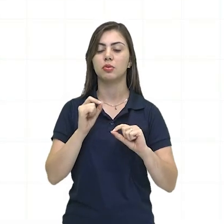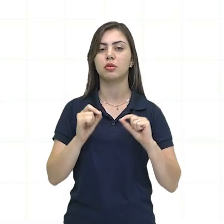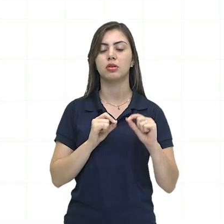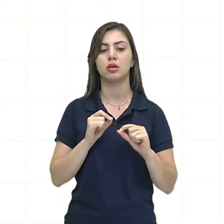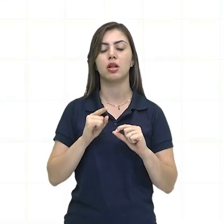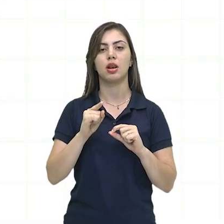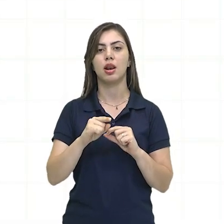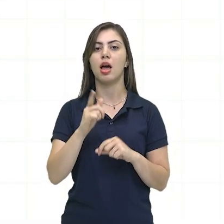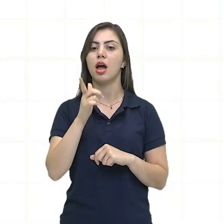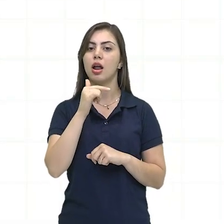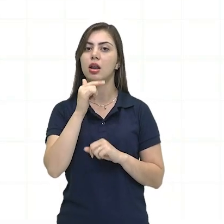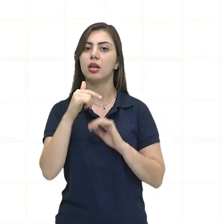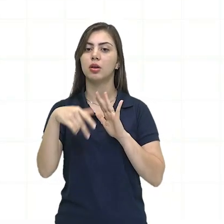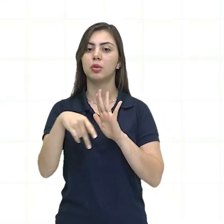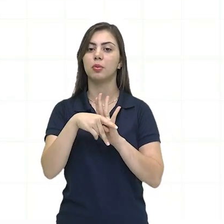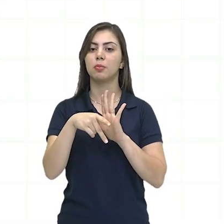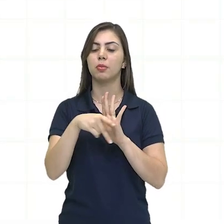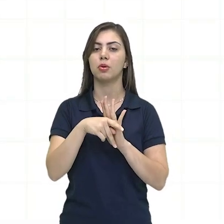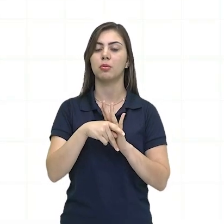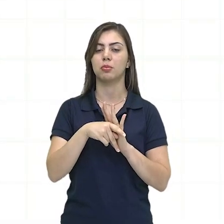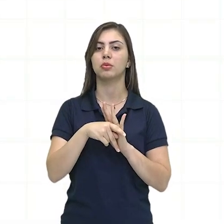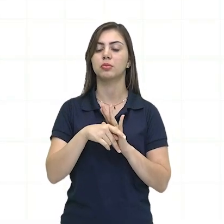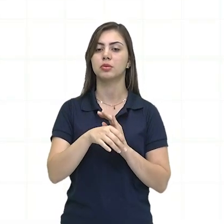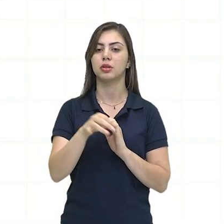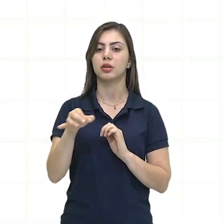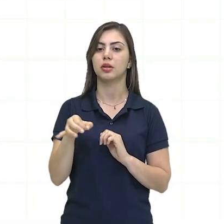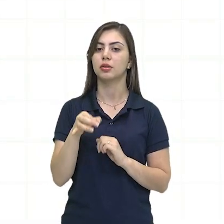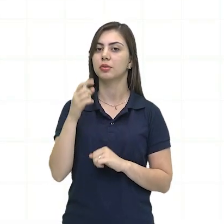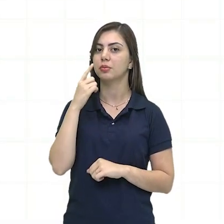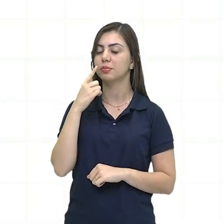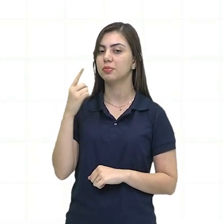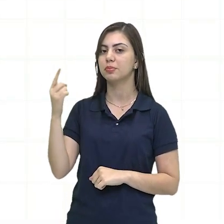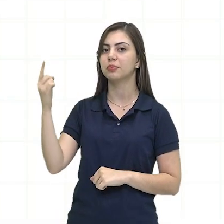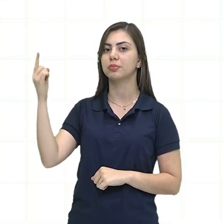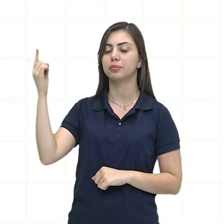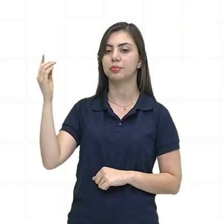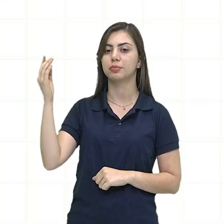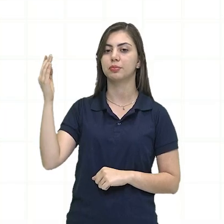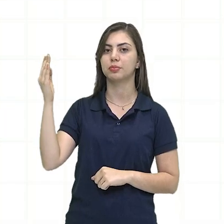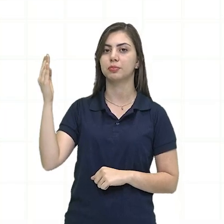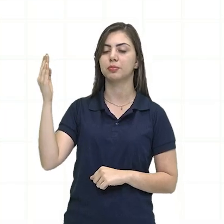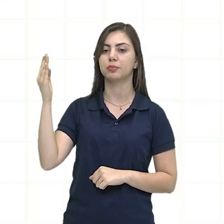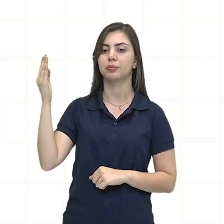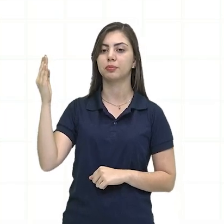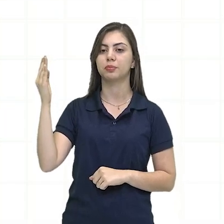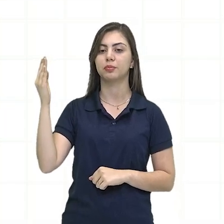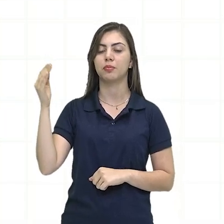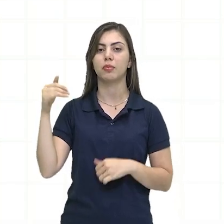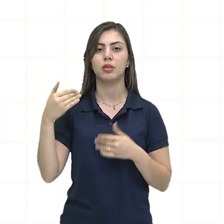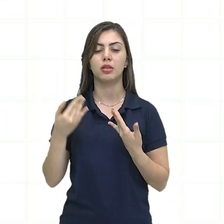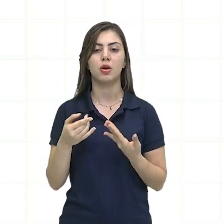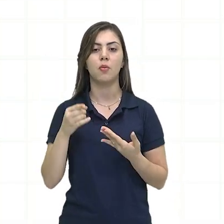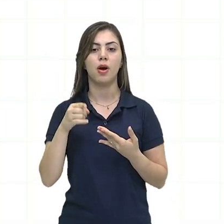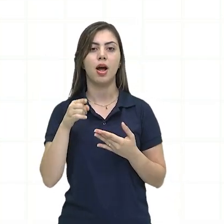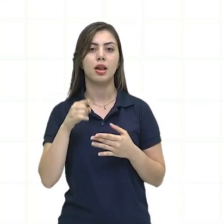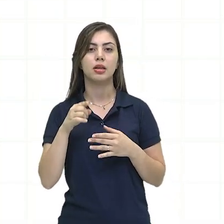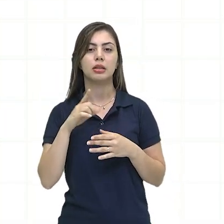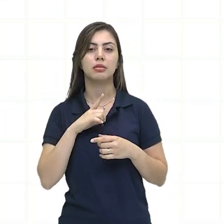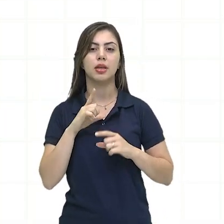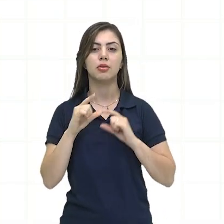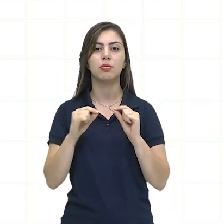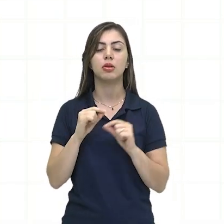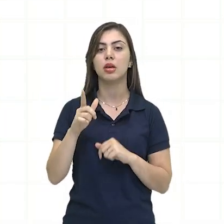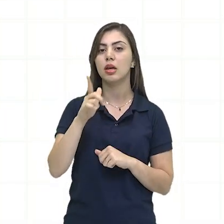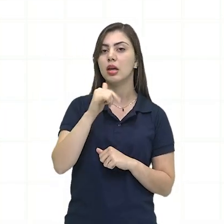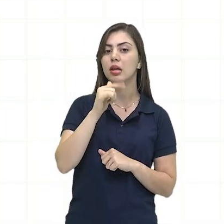região chamada de cavidade sinovial, certo? E esse líquido, ele serve